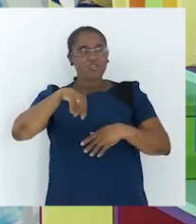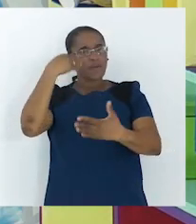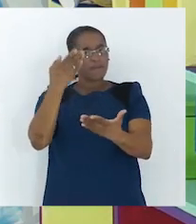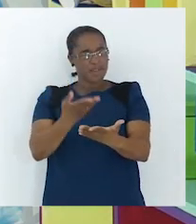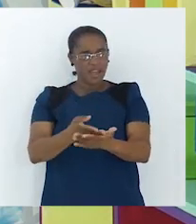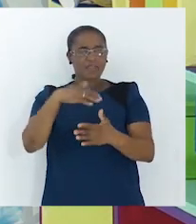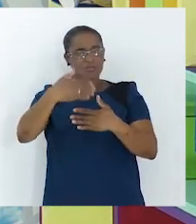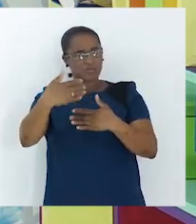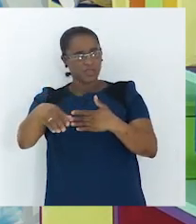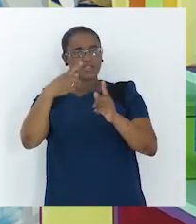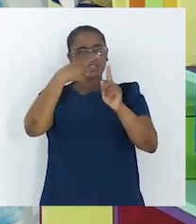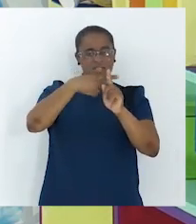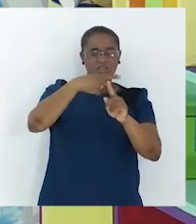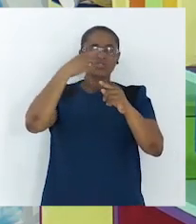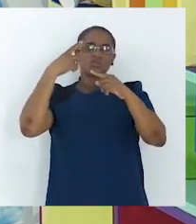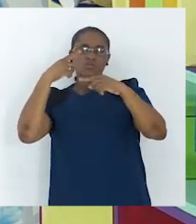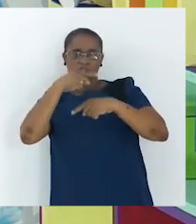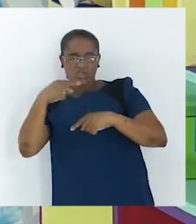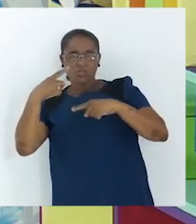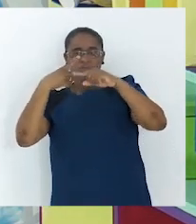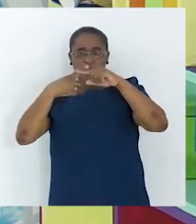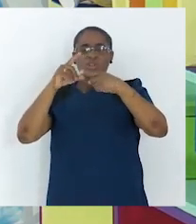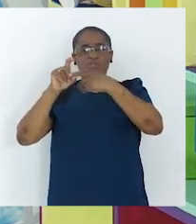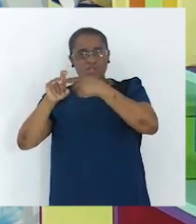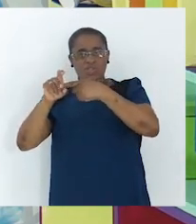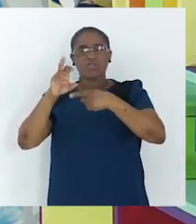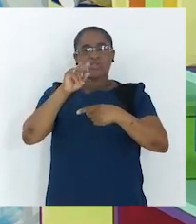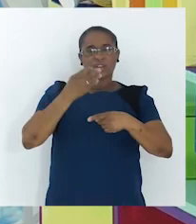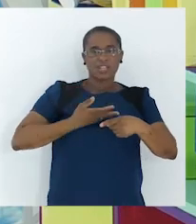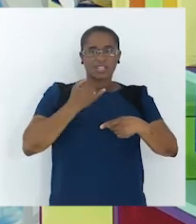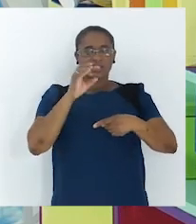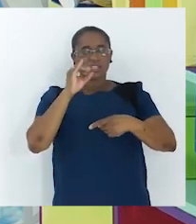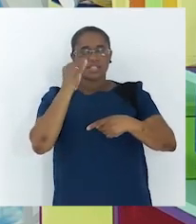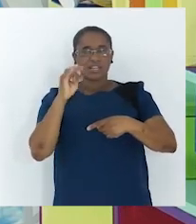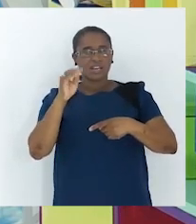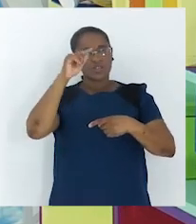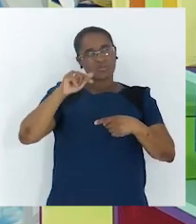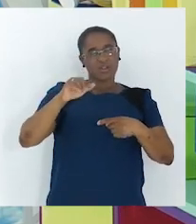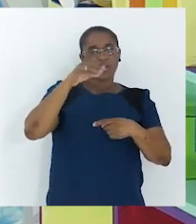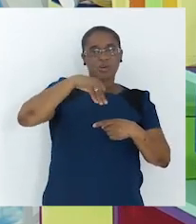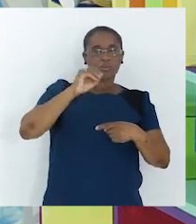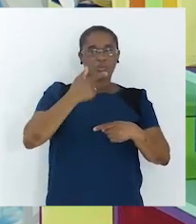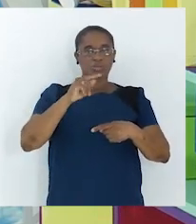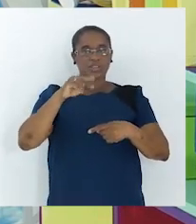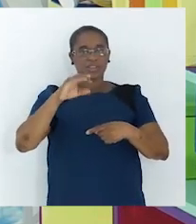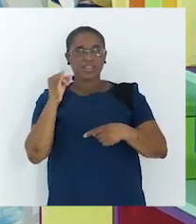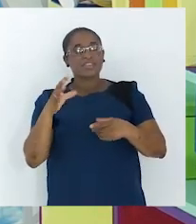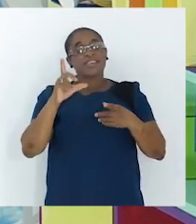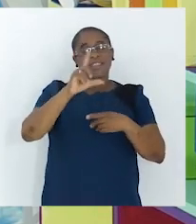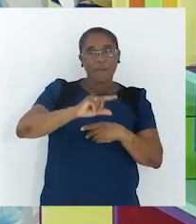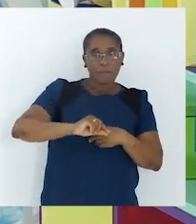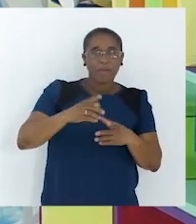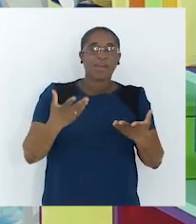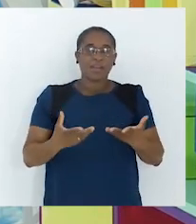simultâneo adição subtração multiplicação e divisão radicais dos radicais potência americano eventualmente